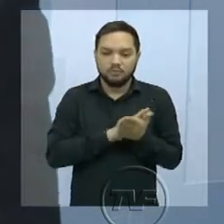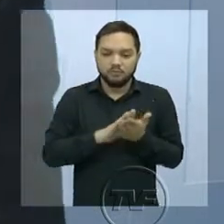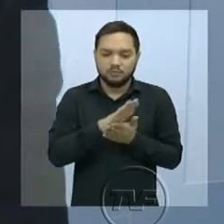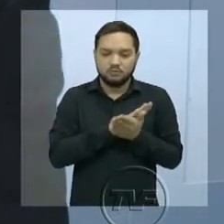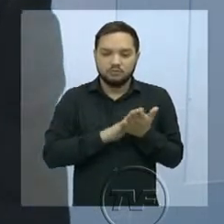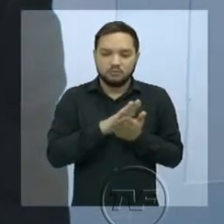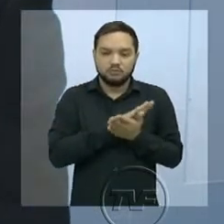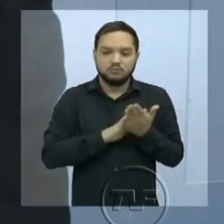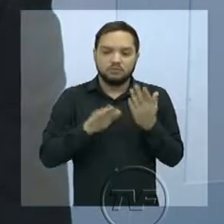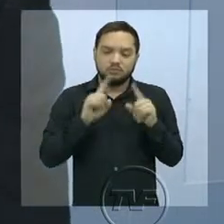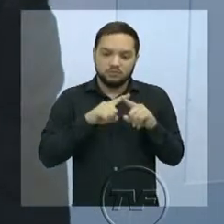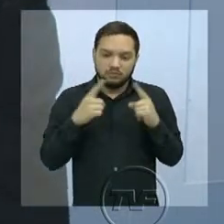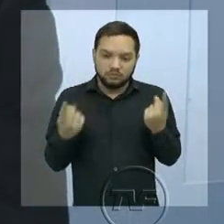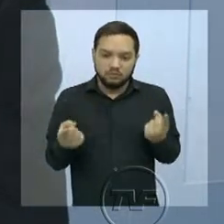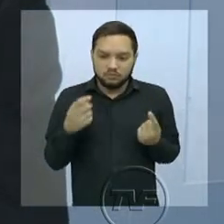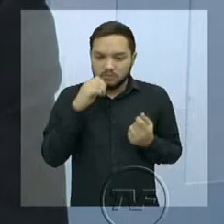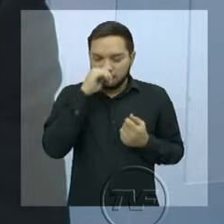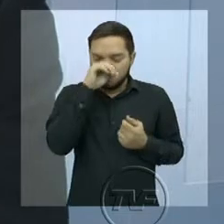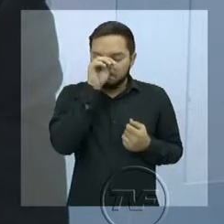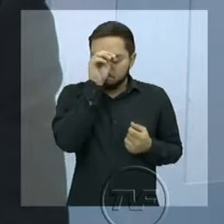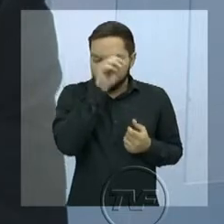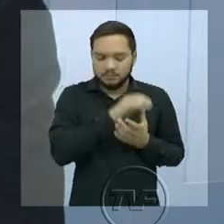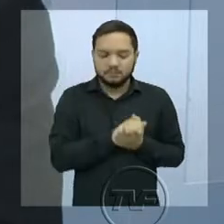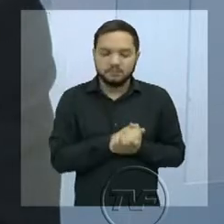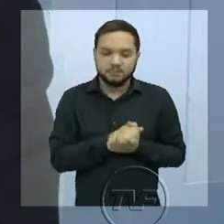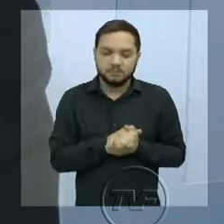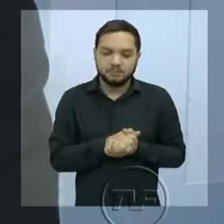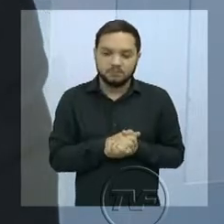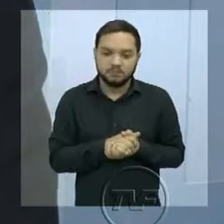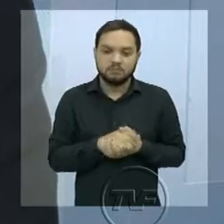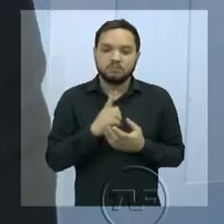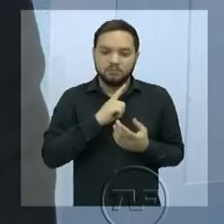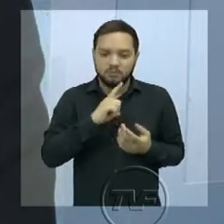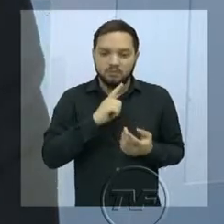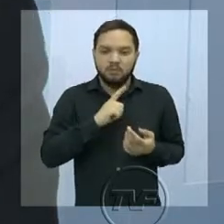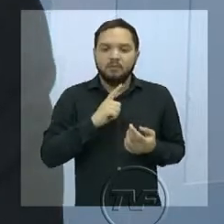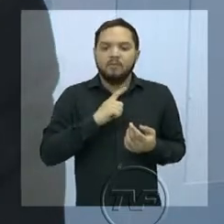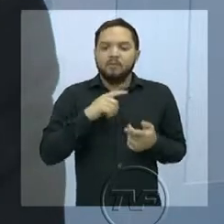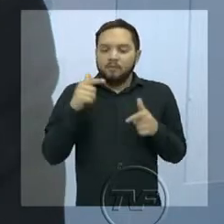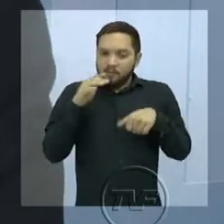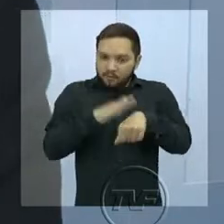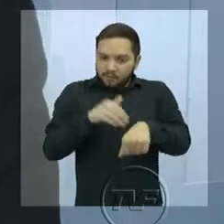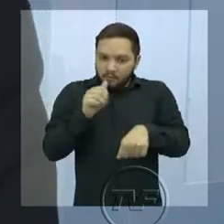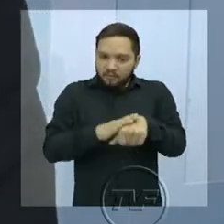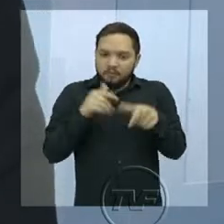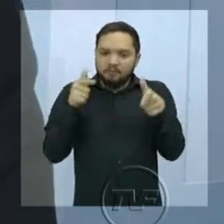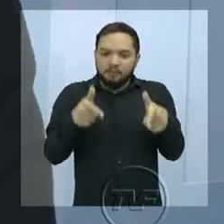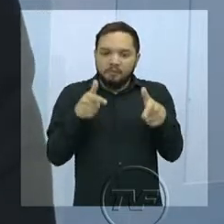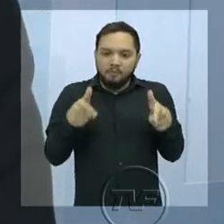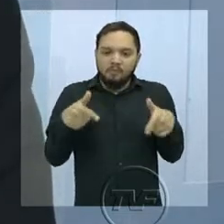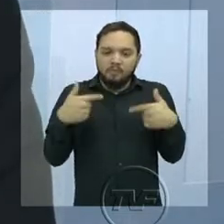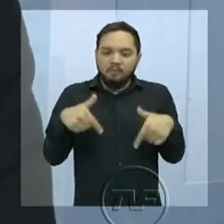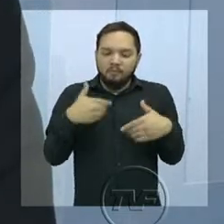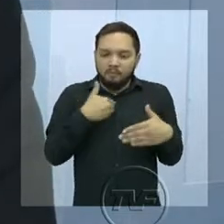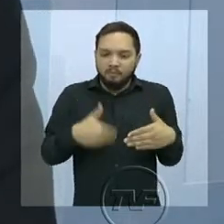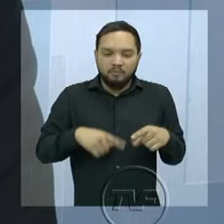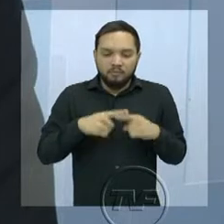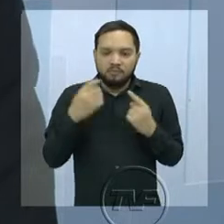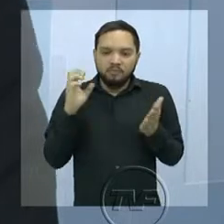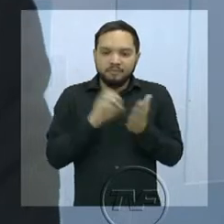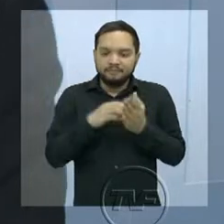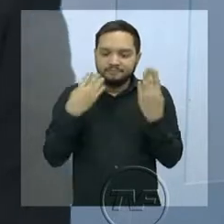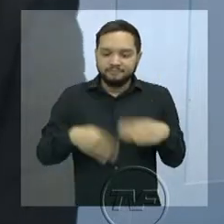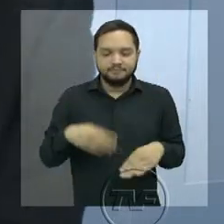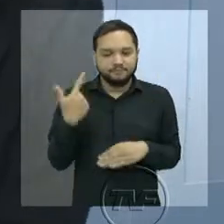Mas, no entanto, eles absolveram que eram funcionários públicos sem ser contratados. O que